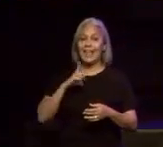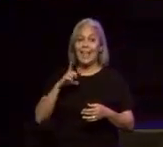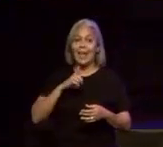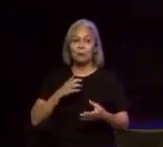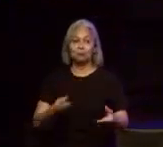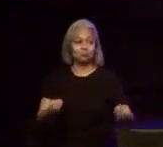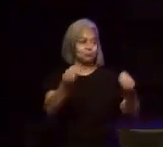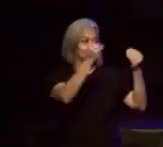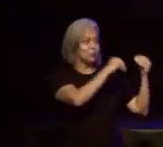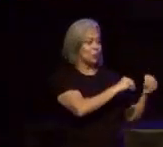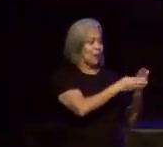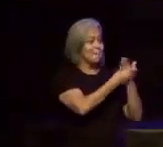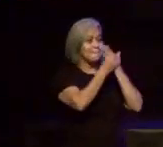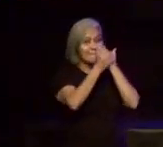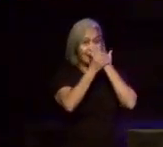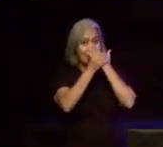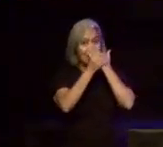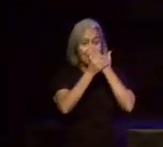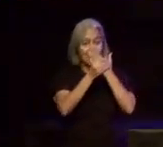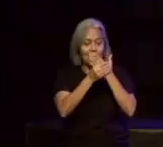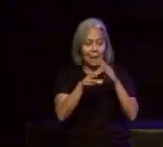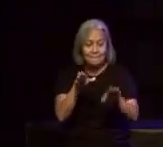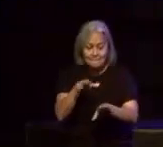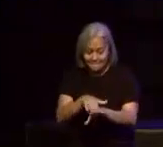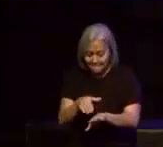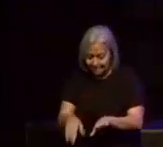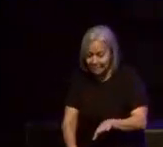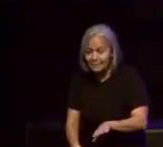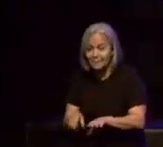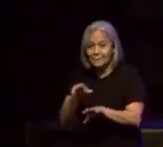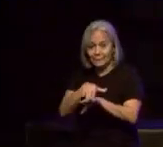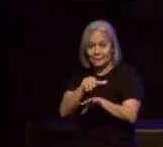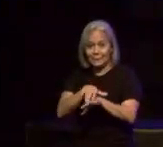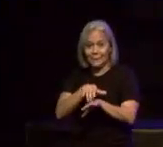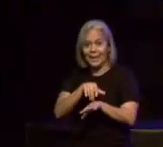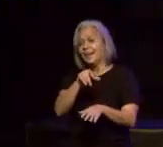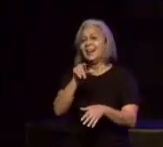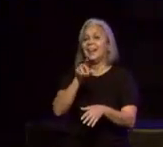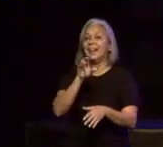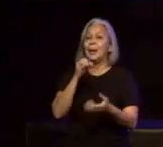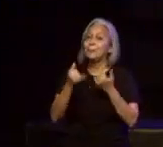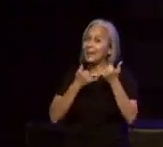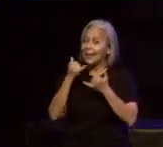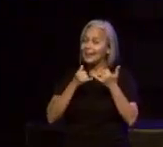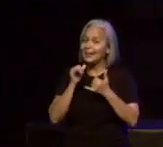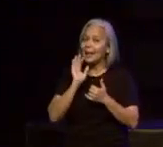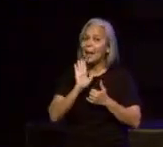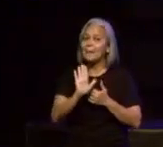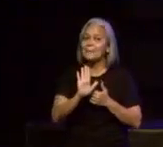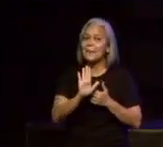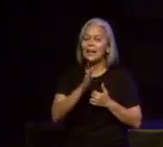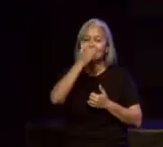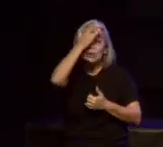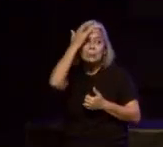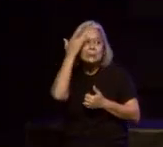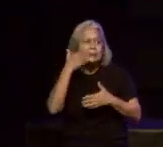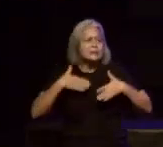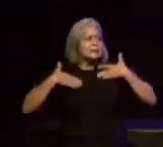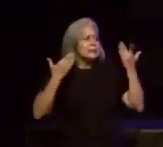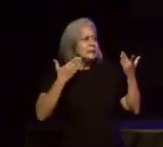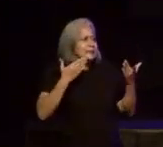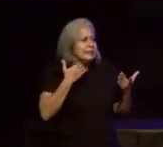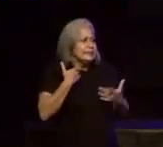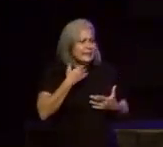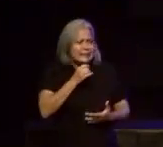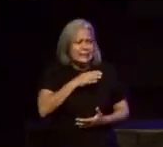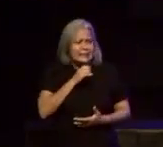E eu fiz algumas pessoas acreditarem que era um pé de verdade, uma mão de verdade. Não era, eu ia ser preso se fosse, né? Era só alguém